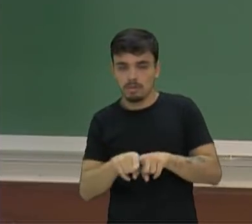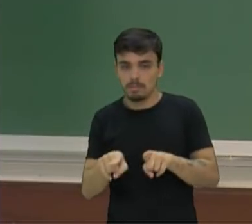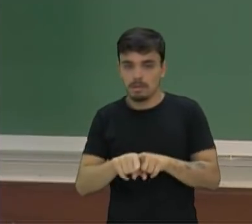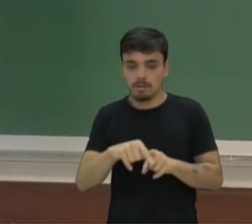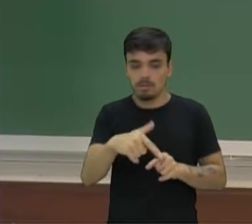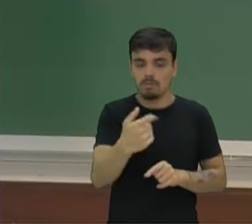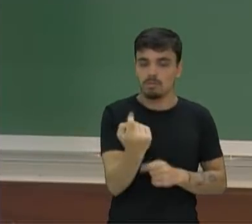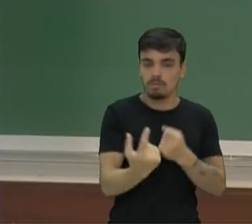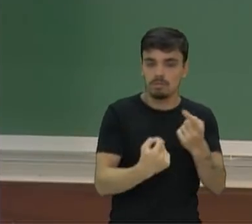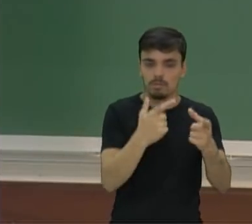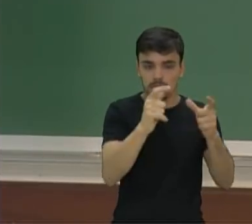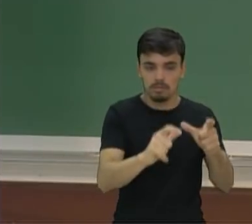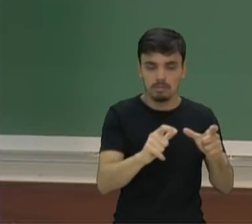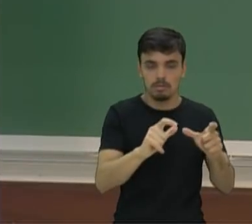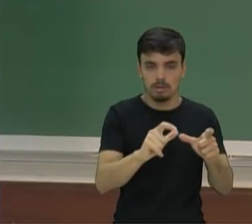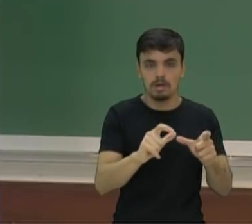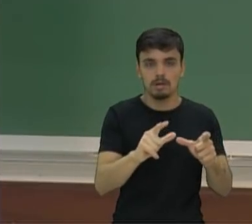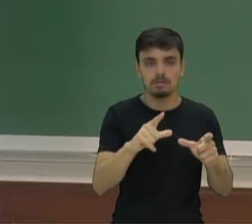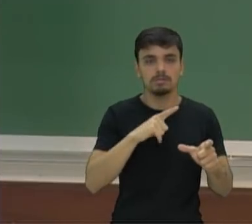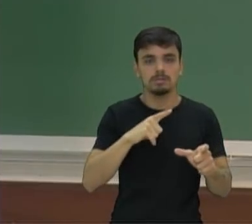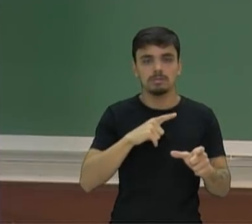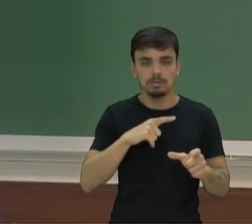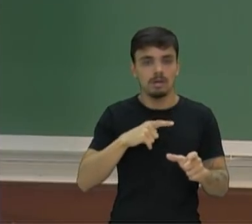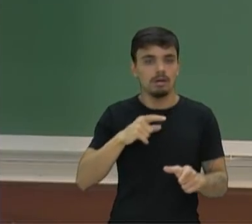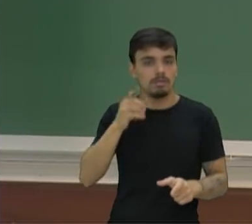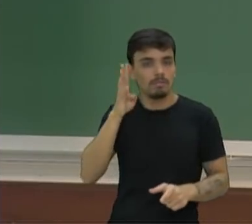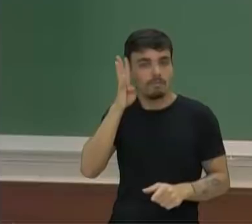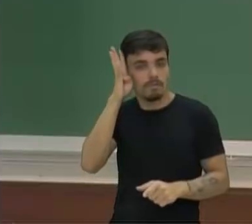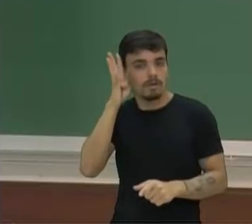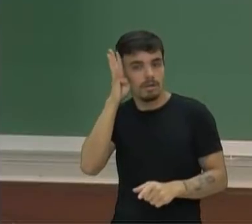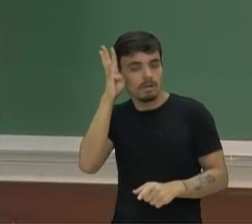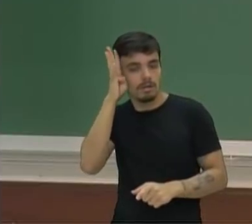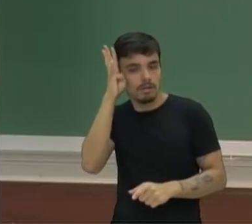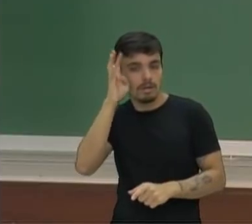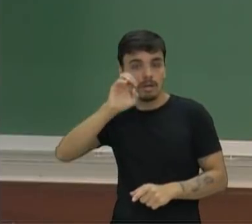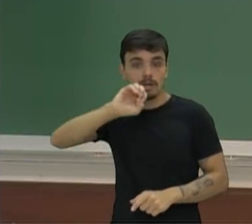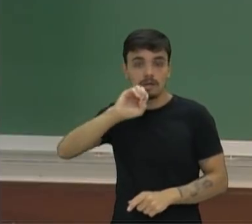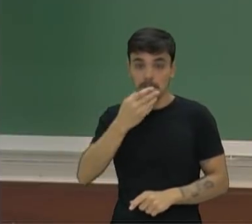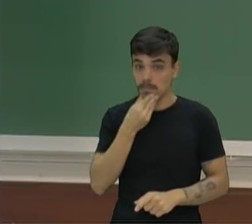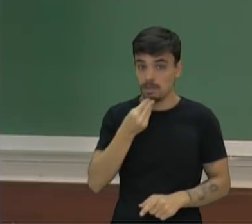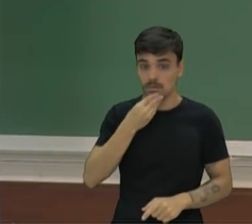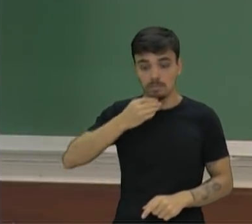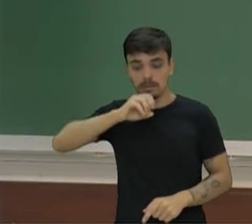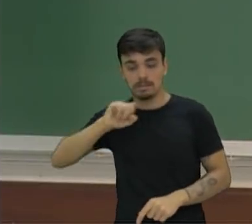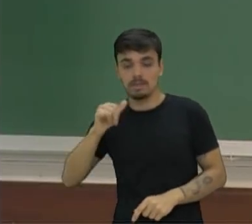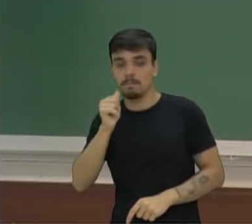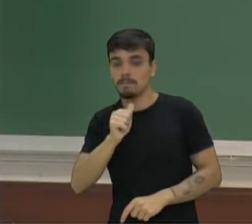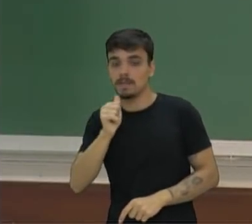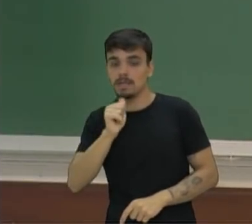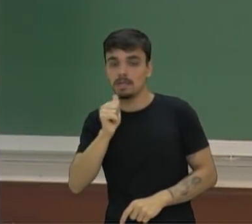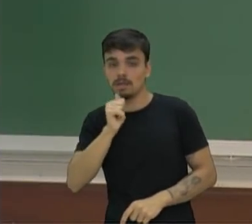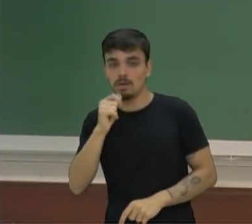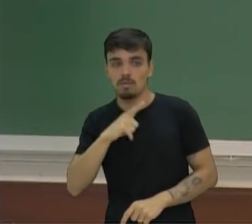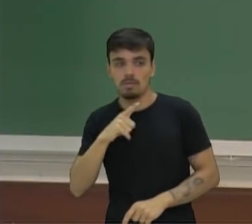menino, pendurava-se um ramo de oliveira e se fosse menina, pendurava o quê? Pendurava uma azeitona?